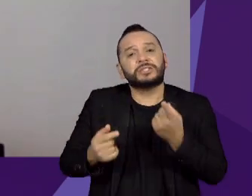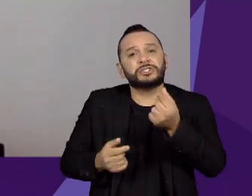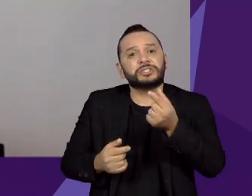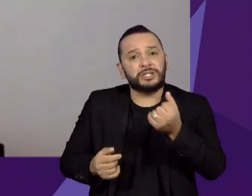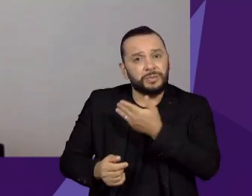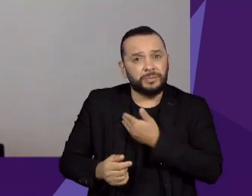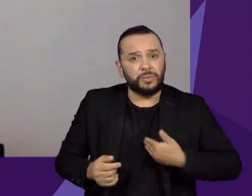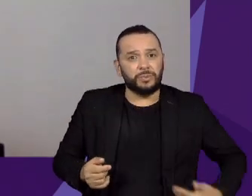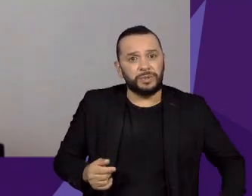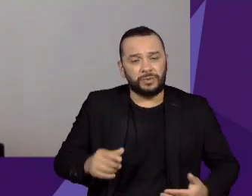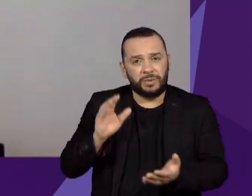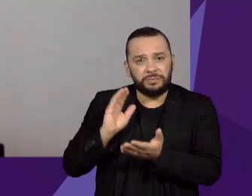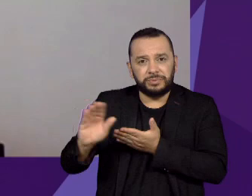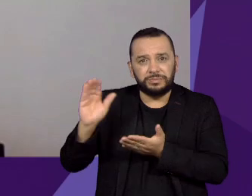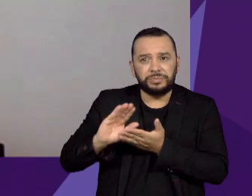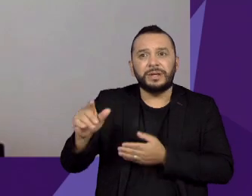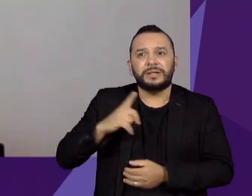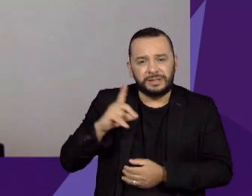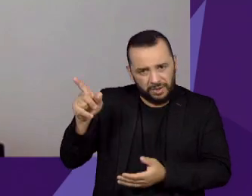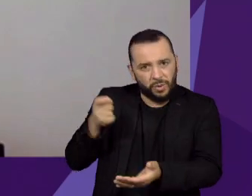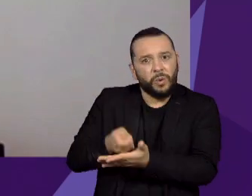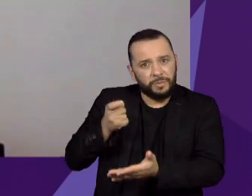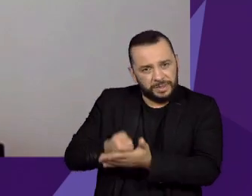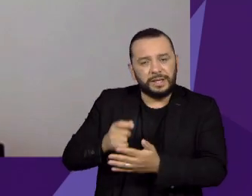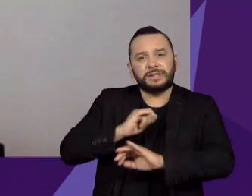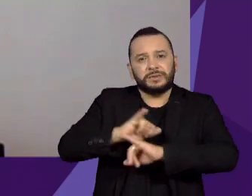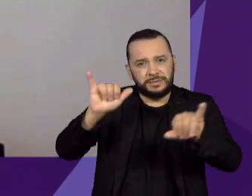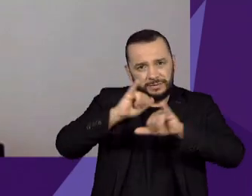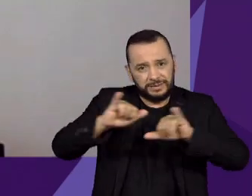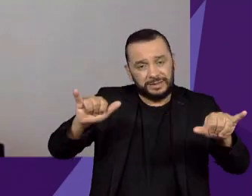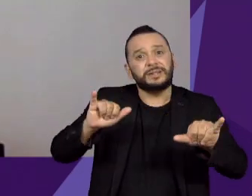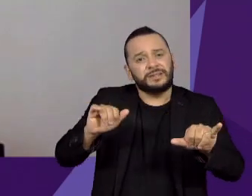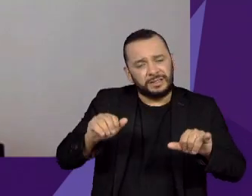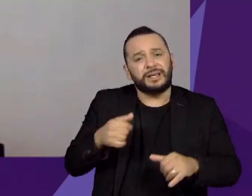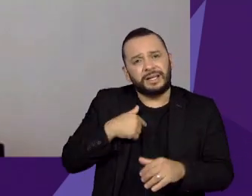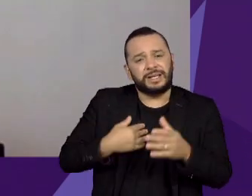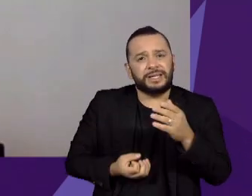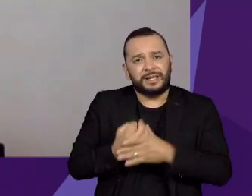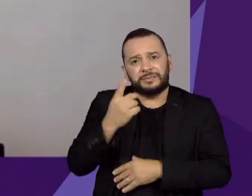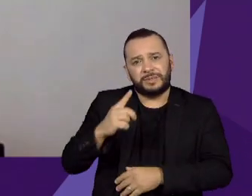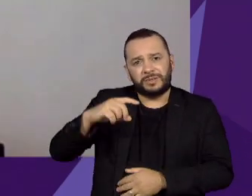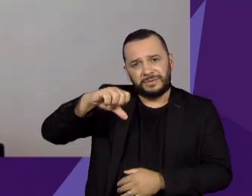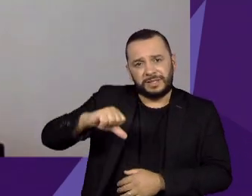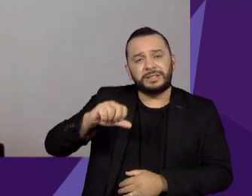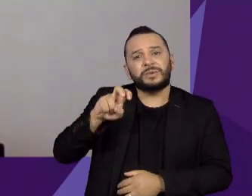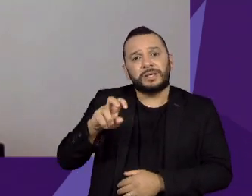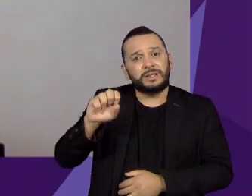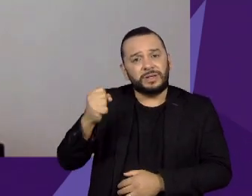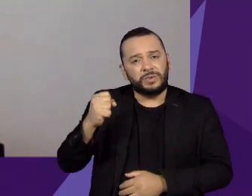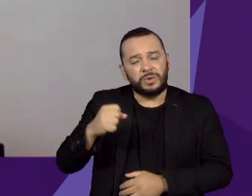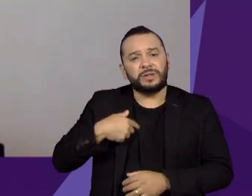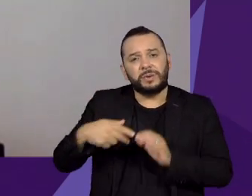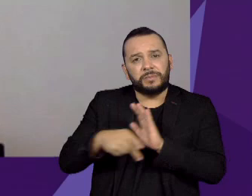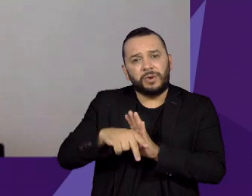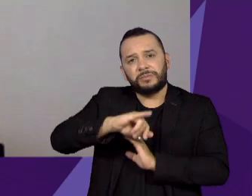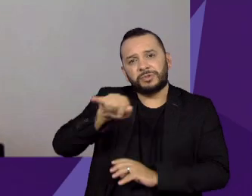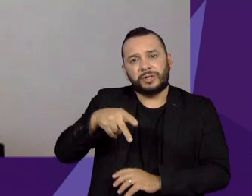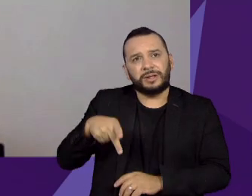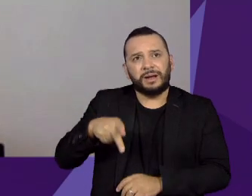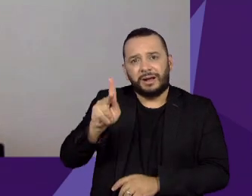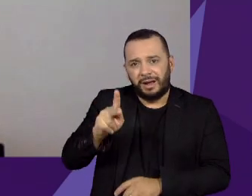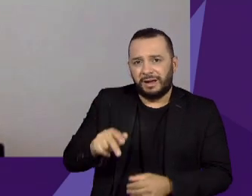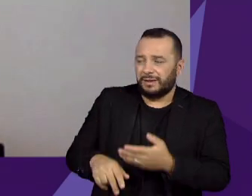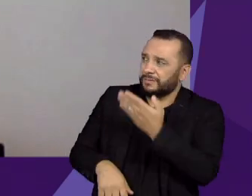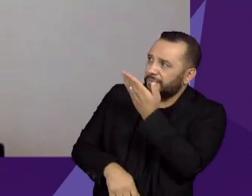ali, ele tem o dever de fazer. Ele é criado em 1958 por Juscelino Kubitschek, que é o único